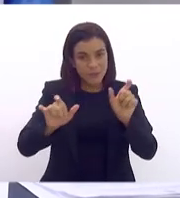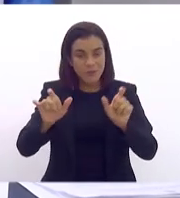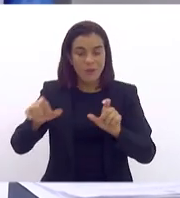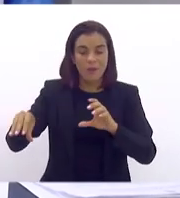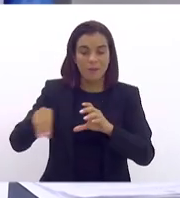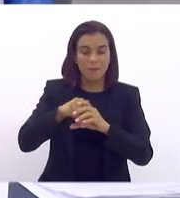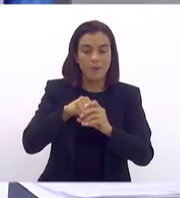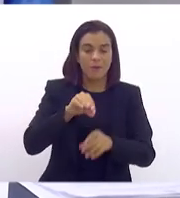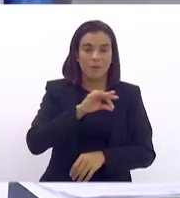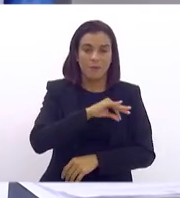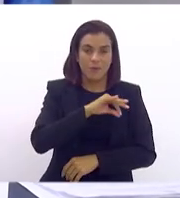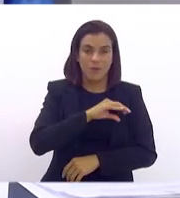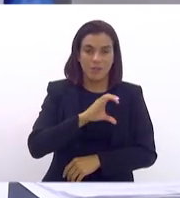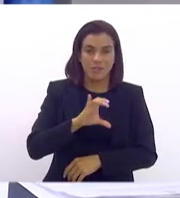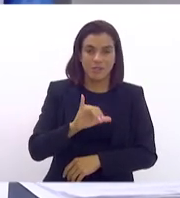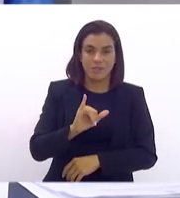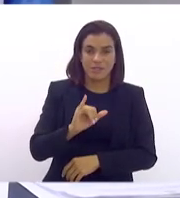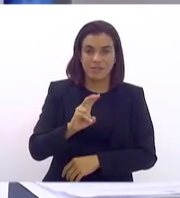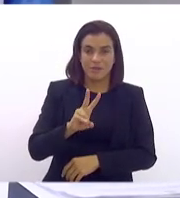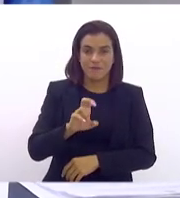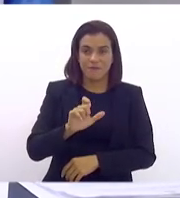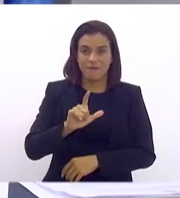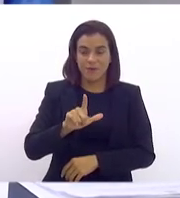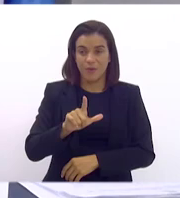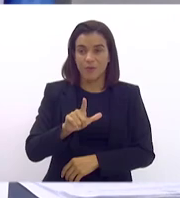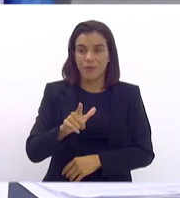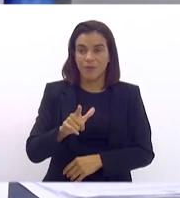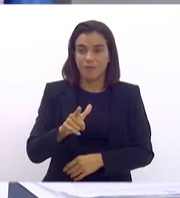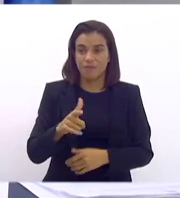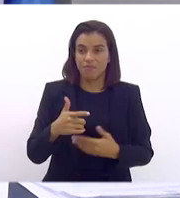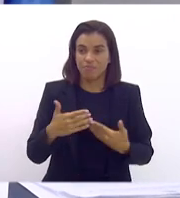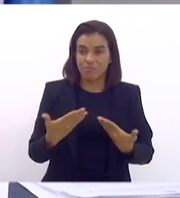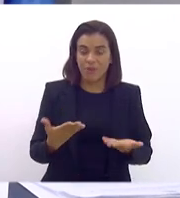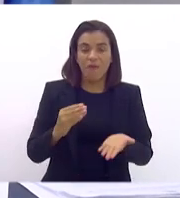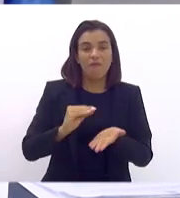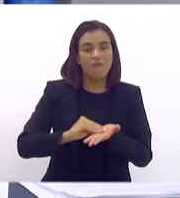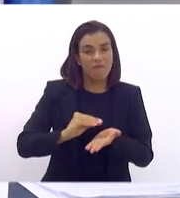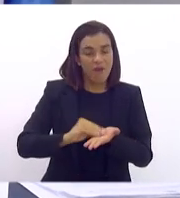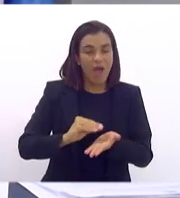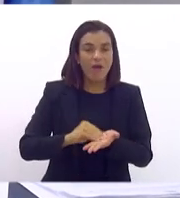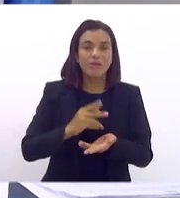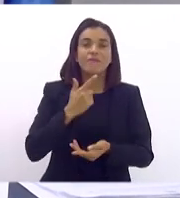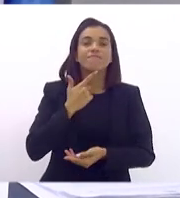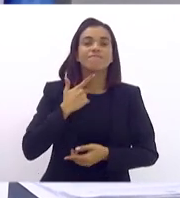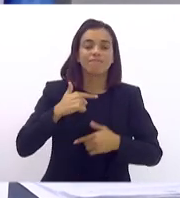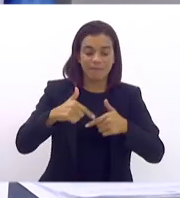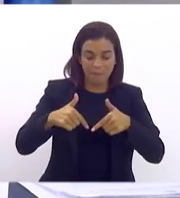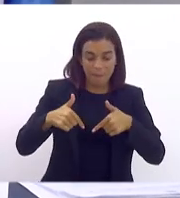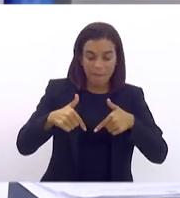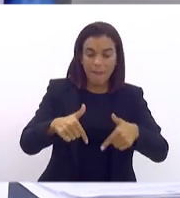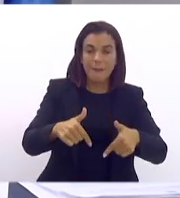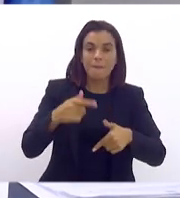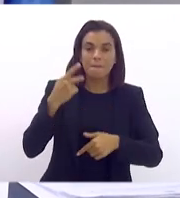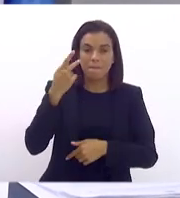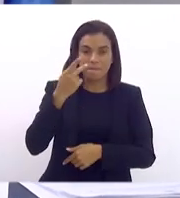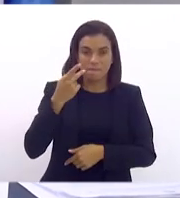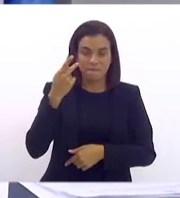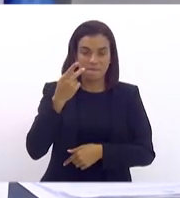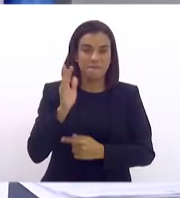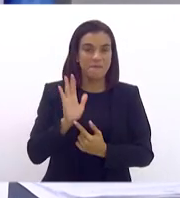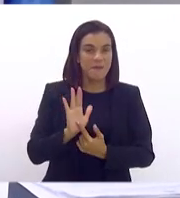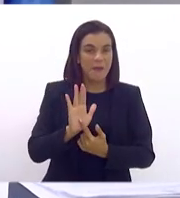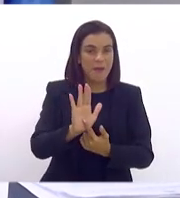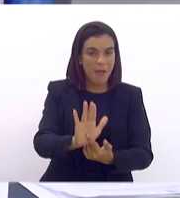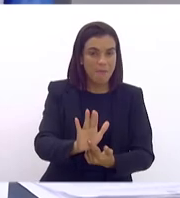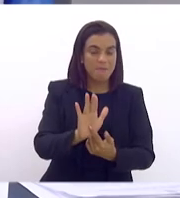Civil. Então, vejo que falta vontade política de apresentar algo